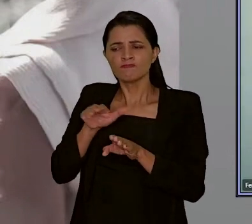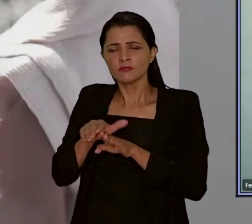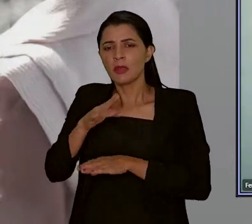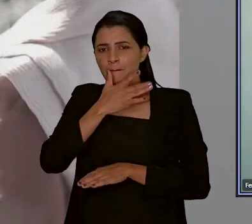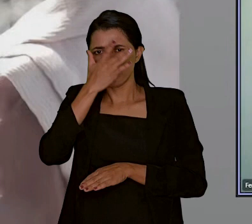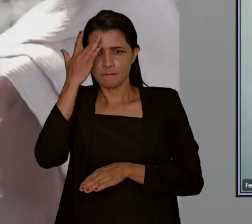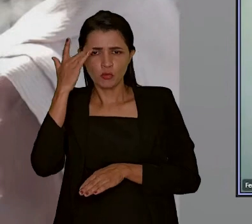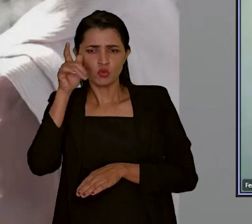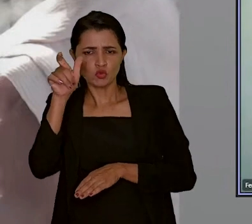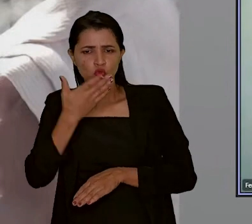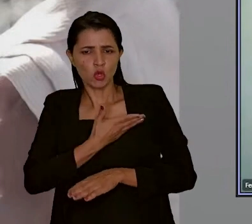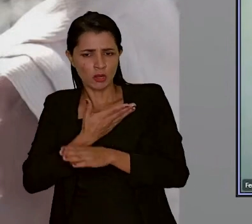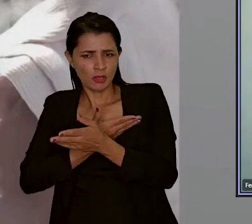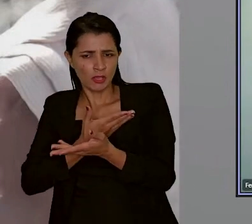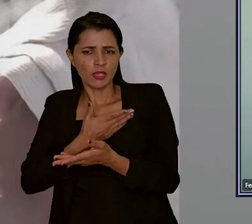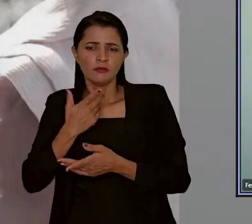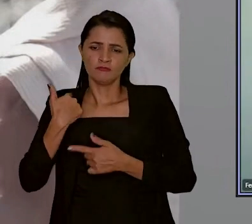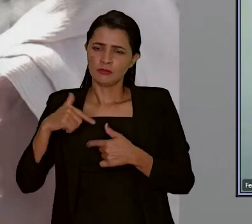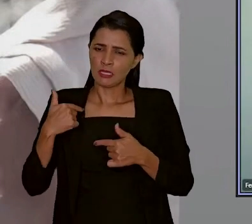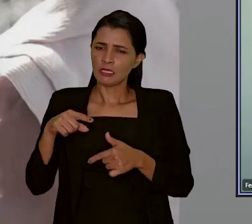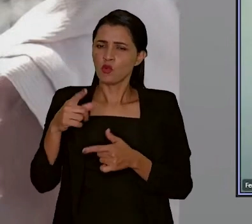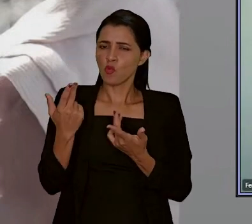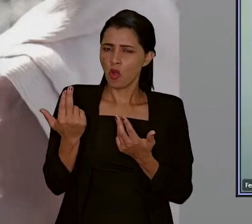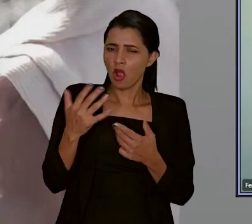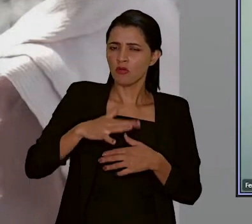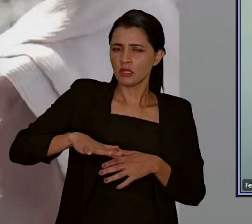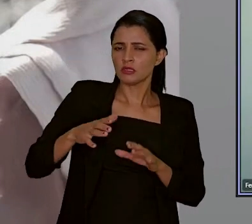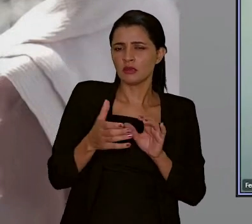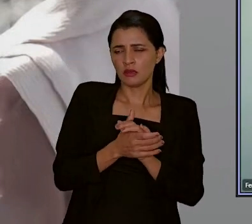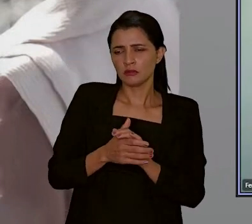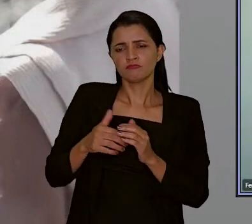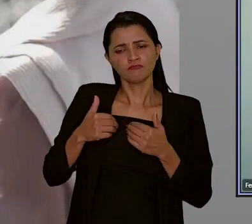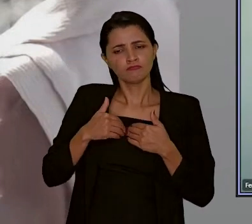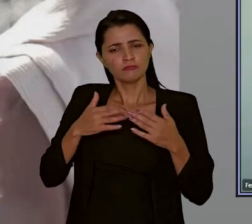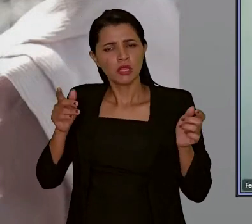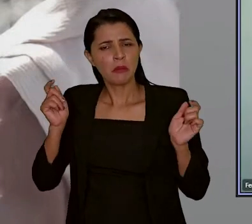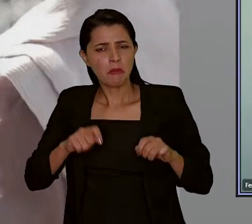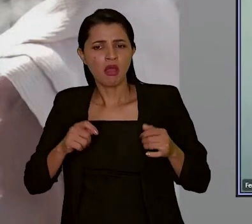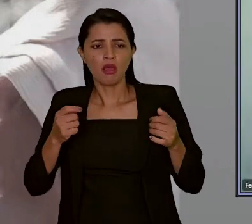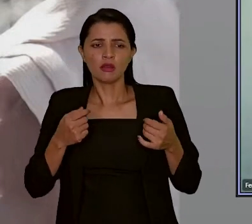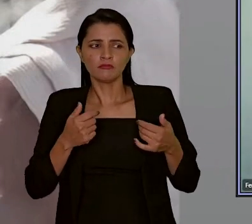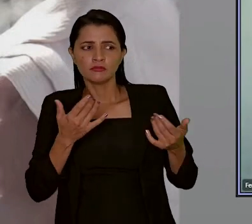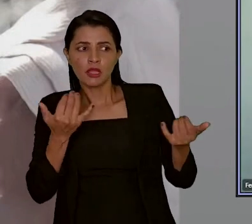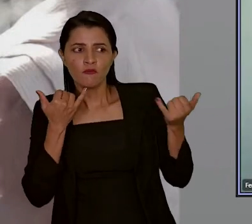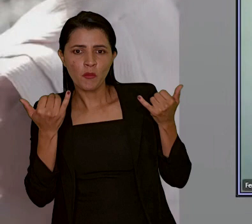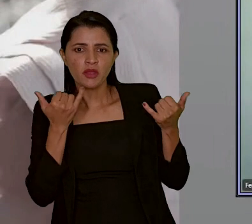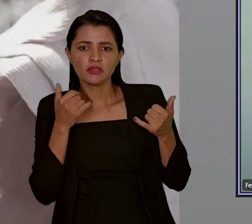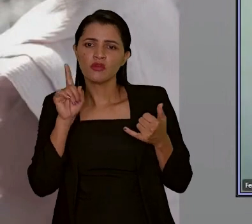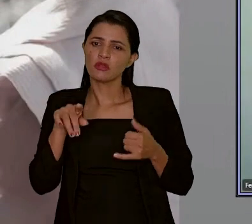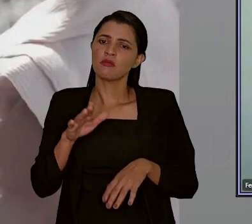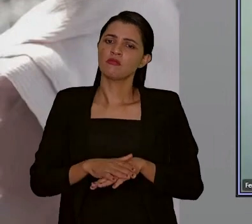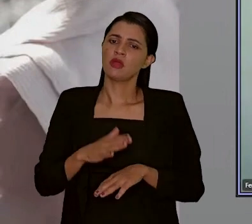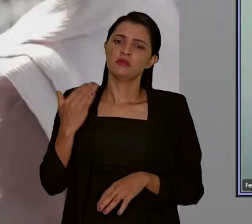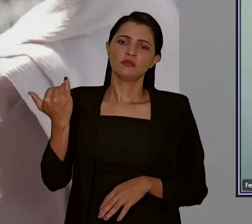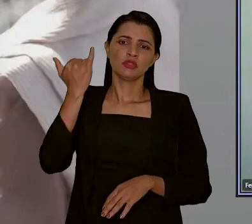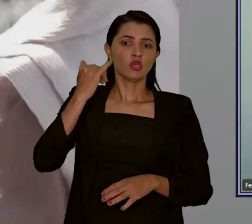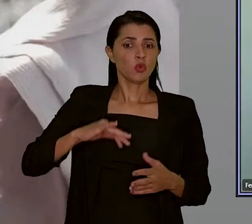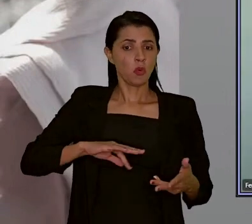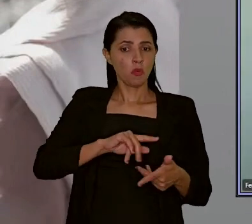a estar abertos para receber informações, que é o mais importante no mundo moderno, né? Como eu já dizia,